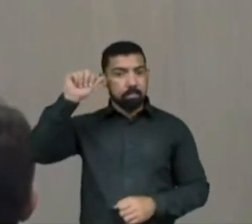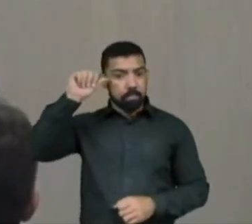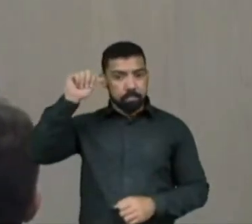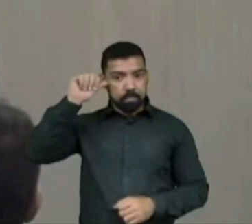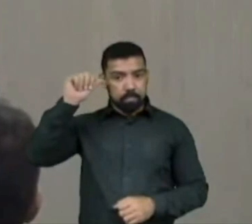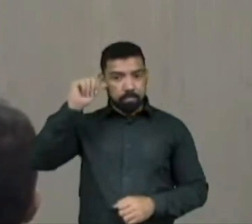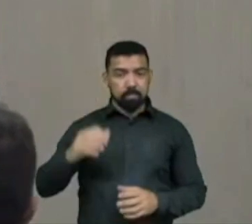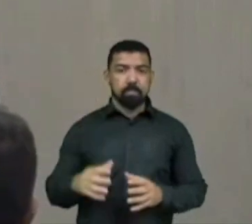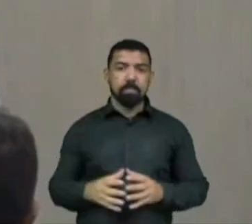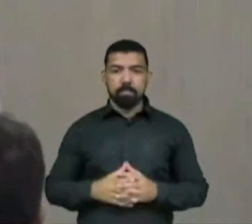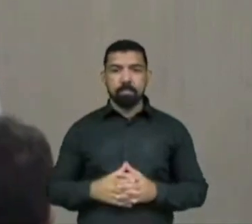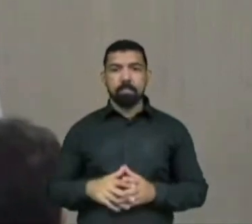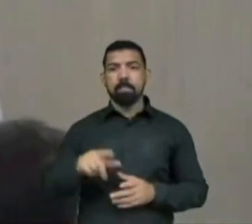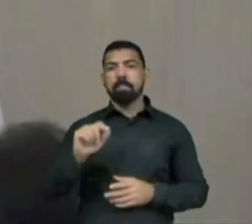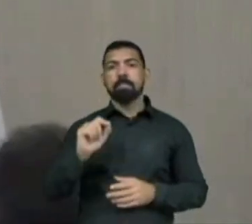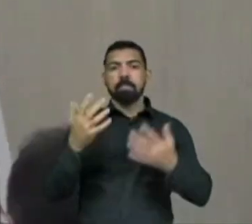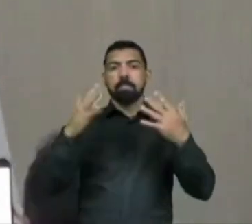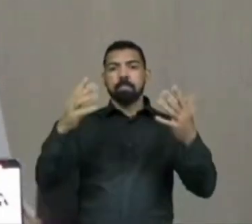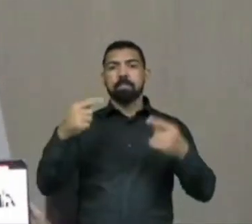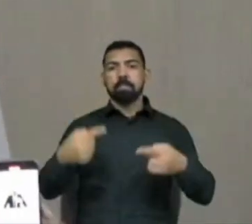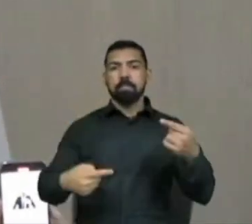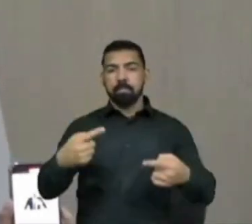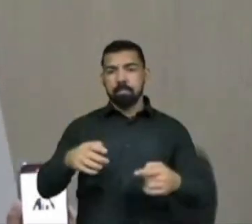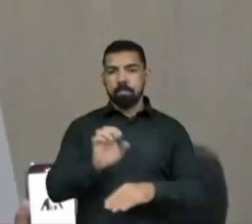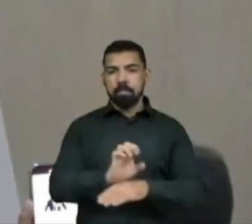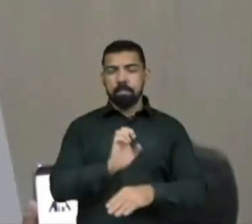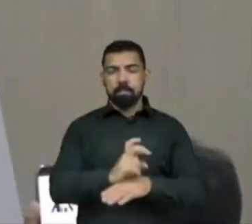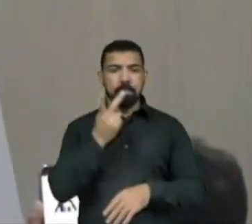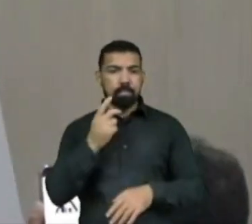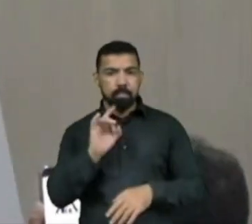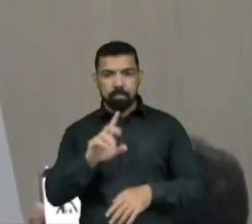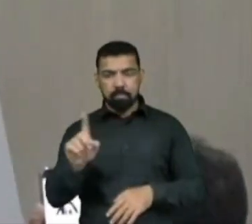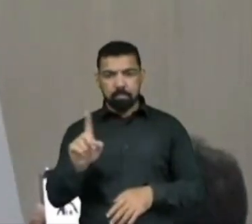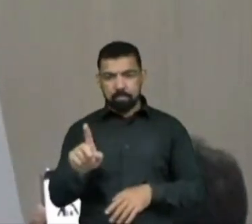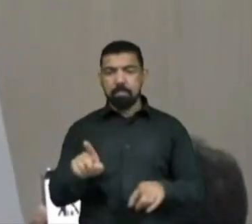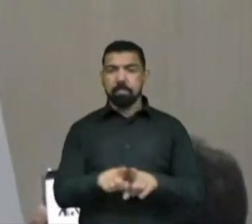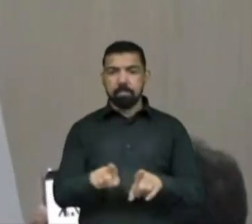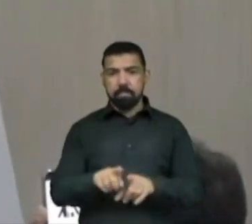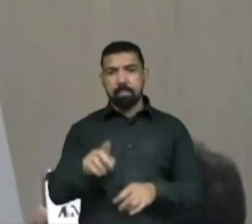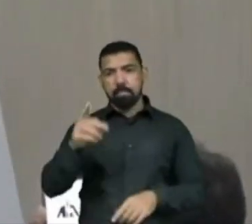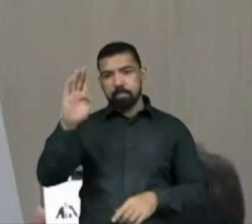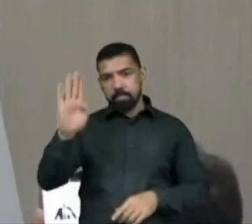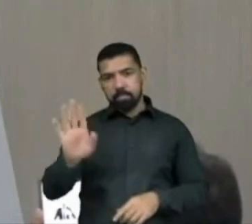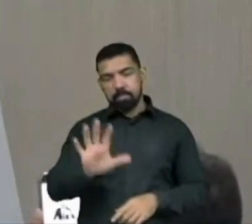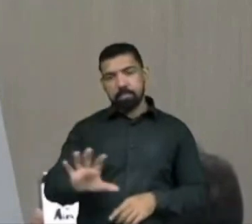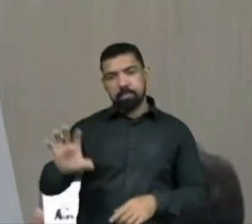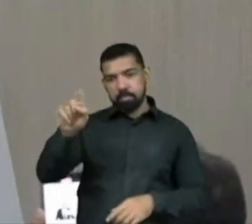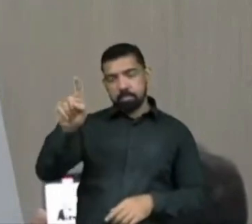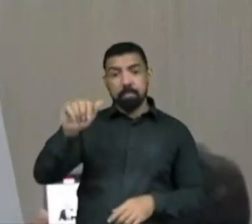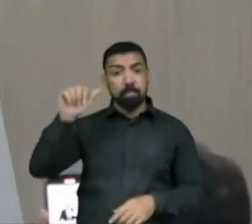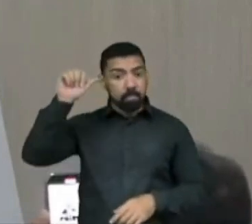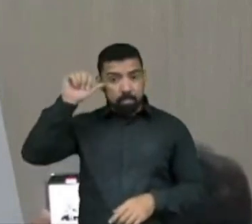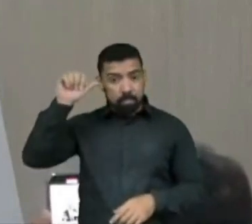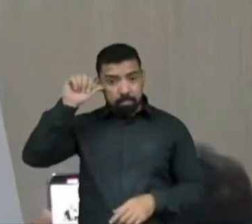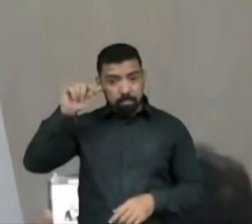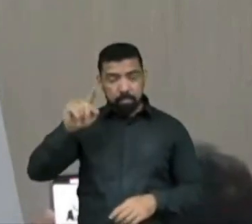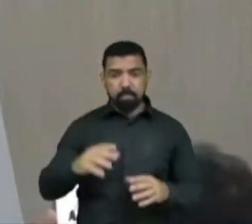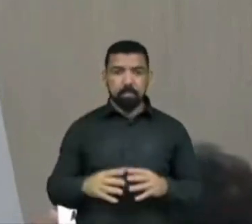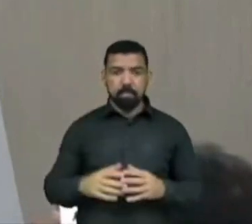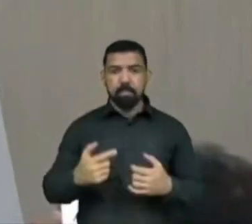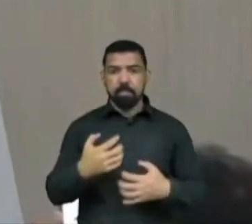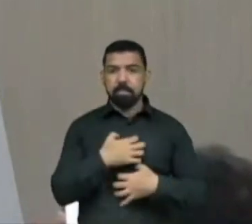brilhando não só na política do Estado de Ceará, mas brilhando na política nacional. André Fernandes, eu tenho